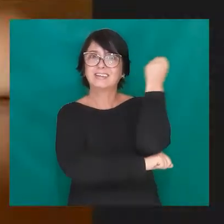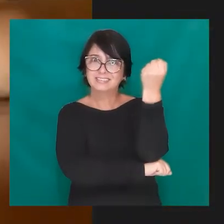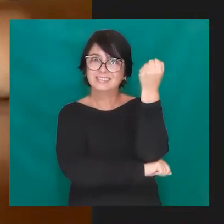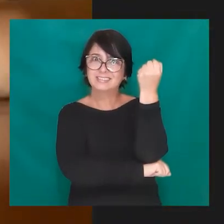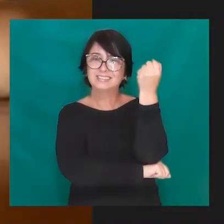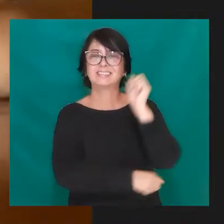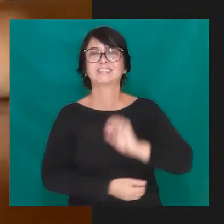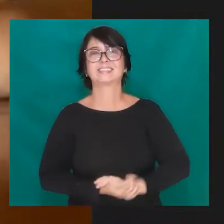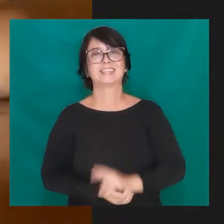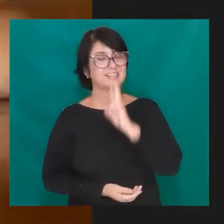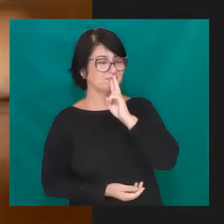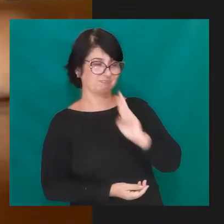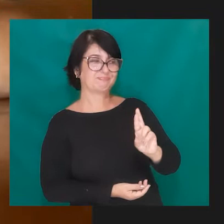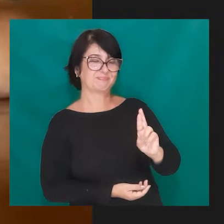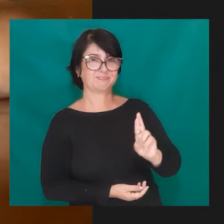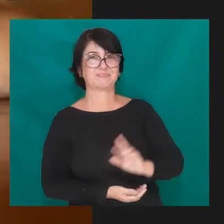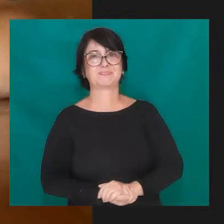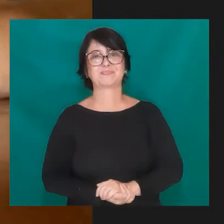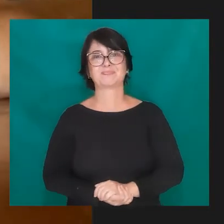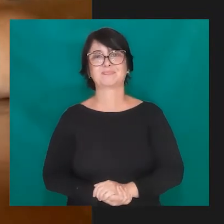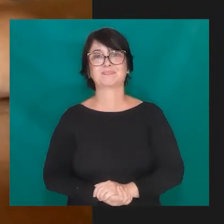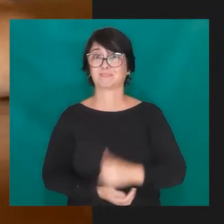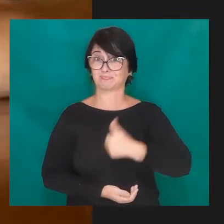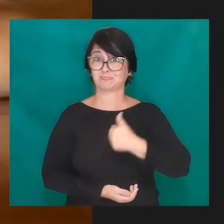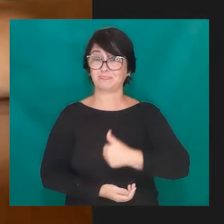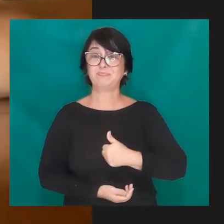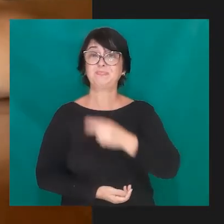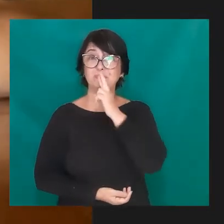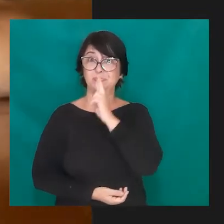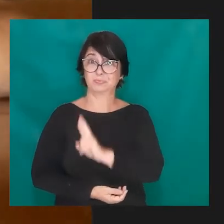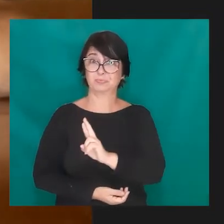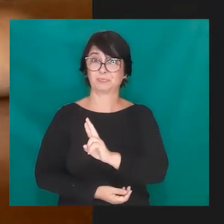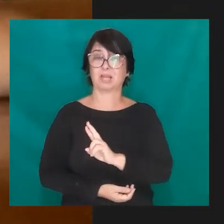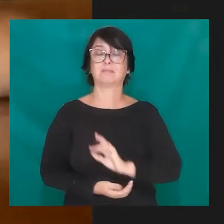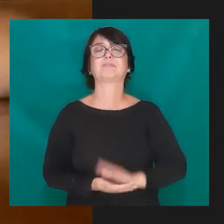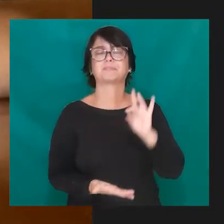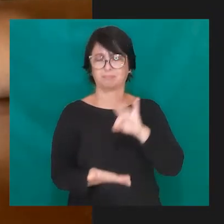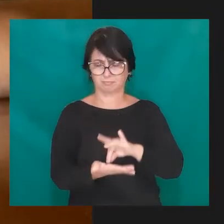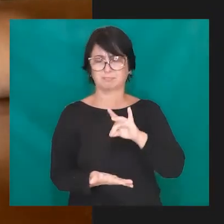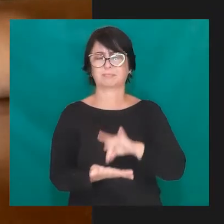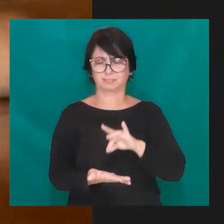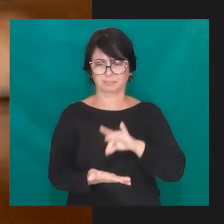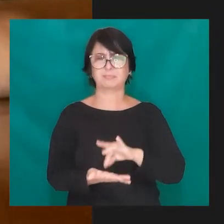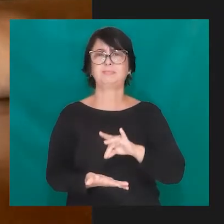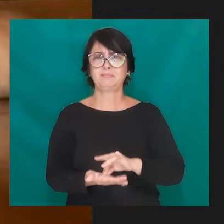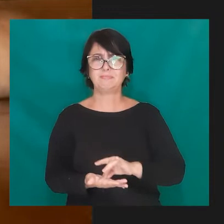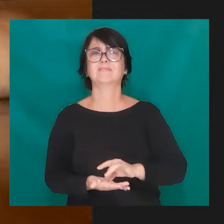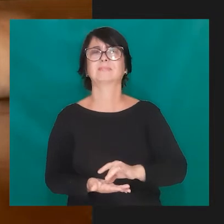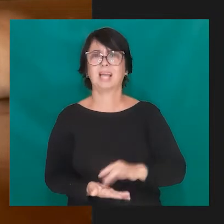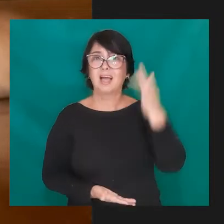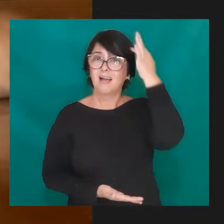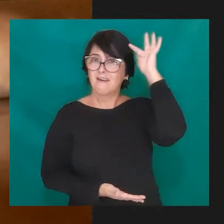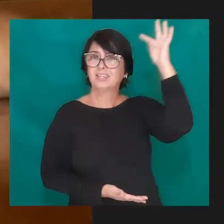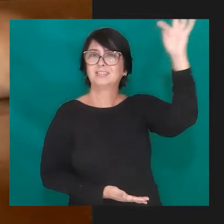Bom, eu acho que, primeiro, respondendo, sem dúvida, inclusive é a filosofia do nosso projeto,